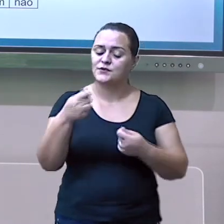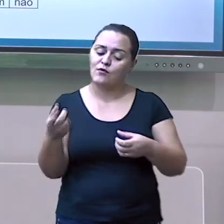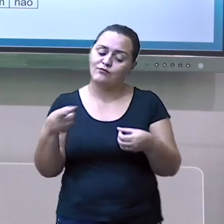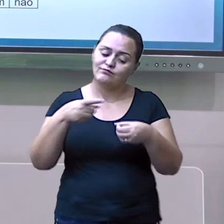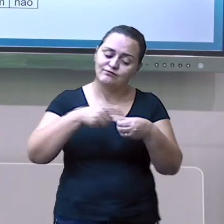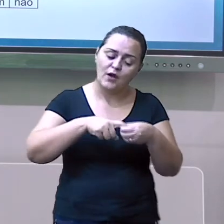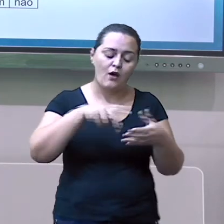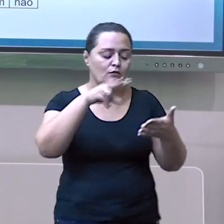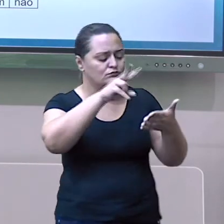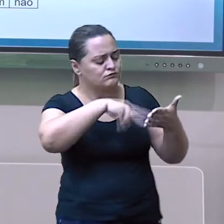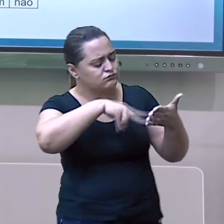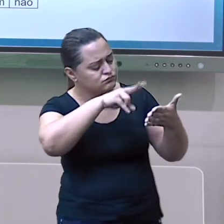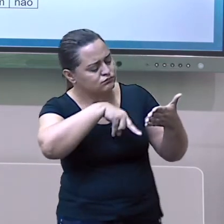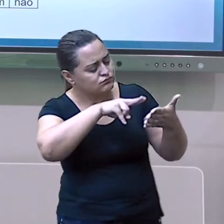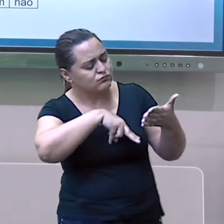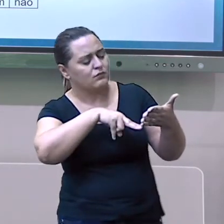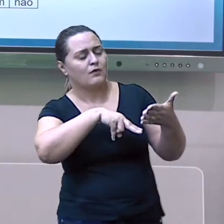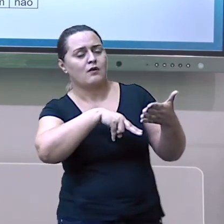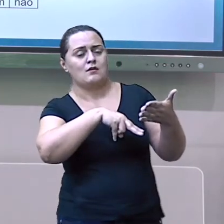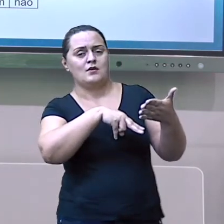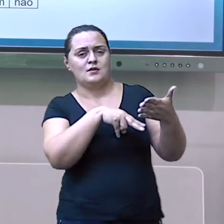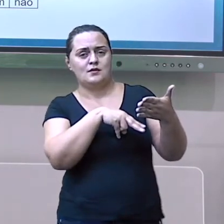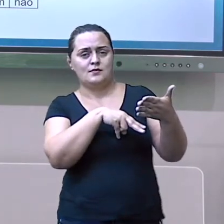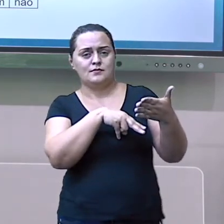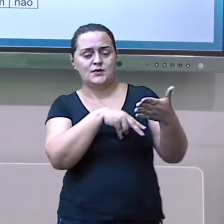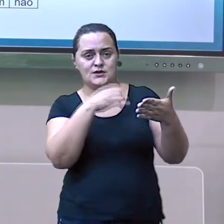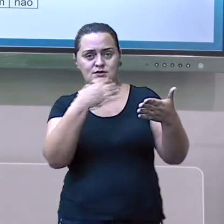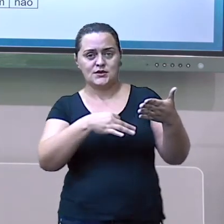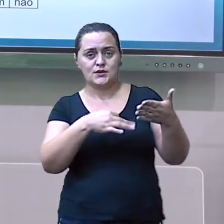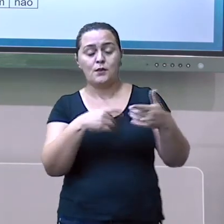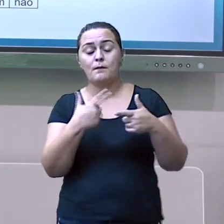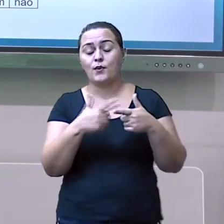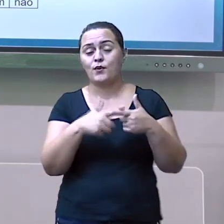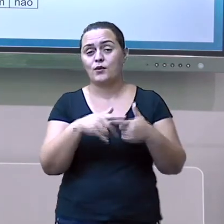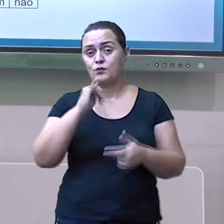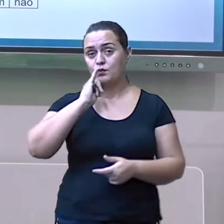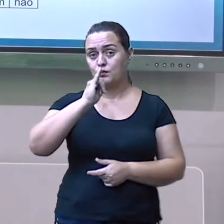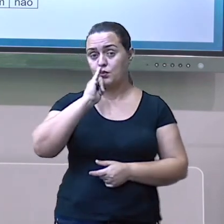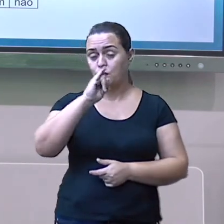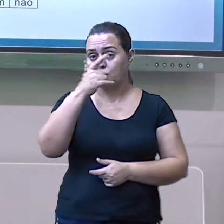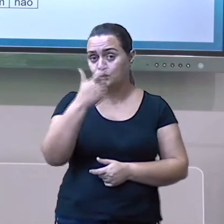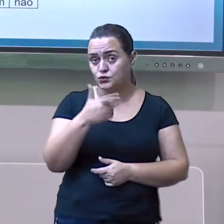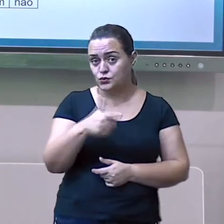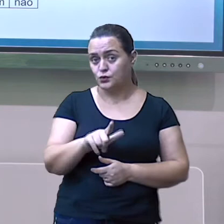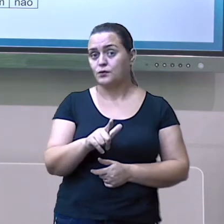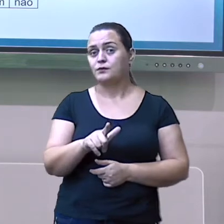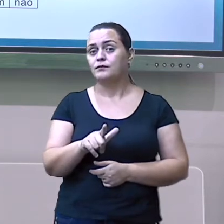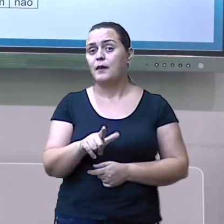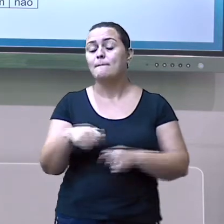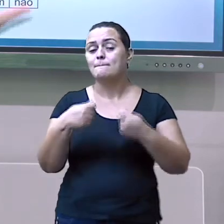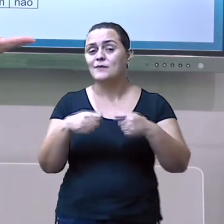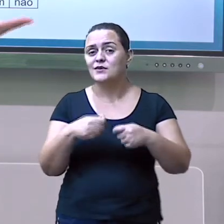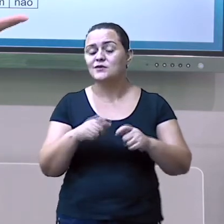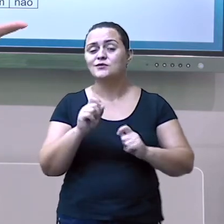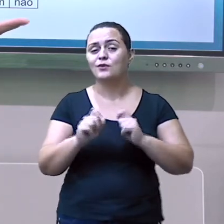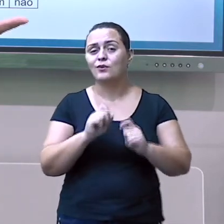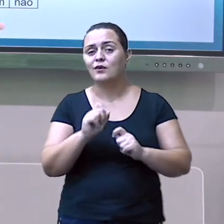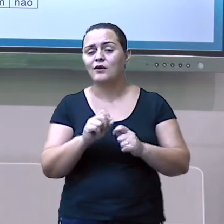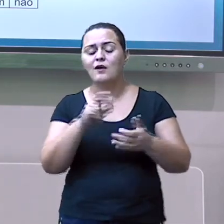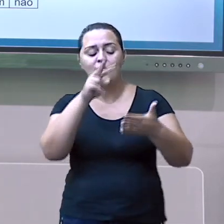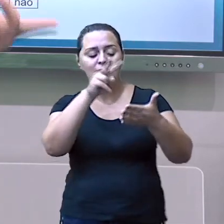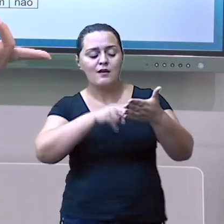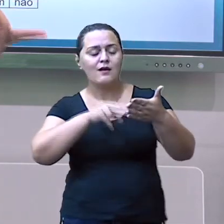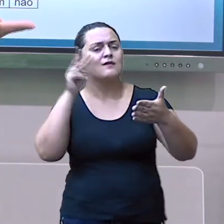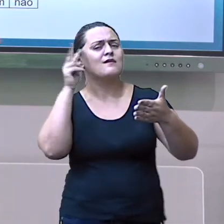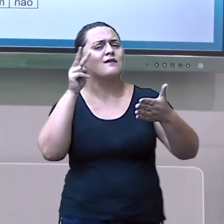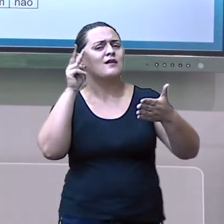essas observações, porque o reconto, você deixa ainda elementos do conto tradicional,